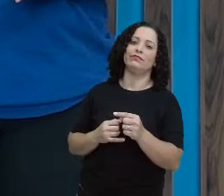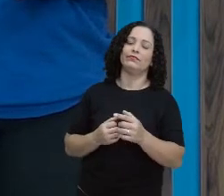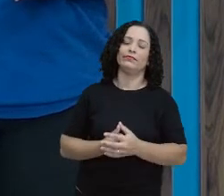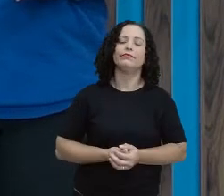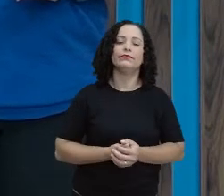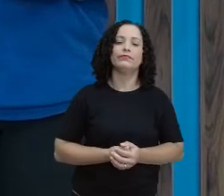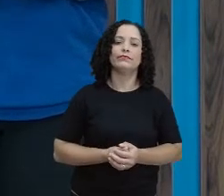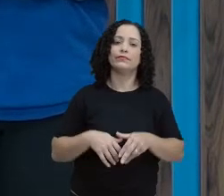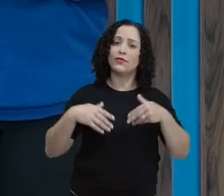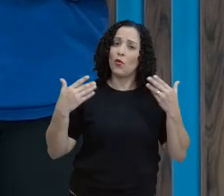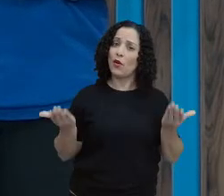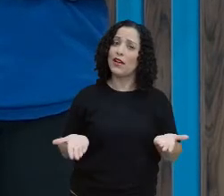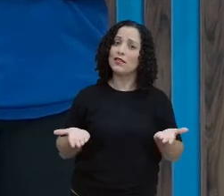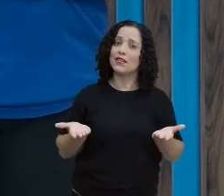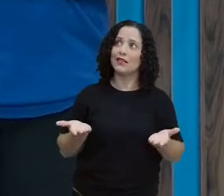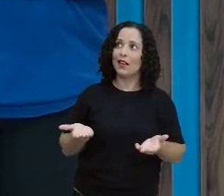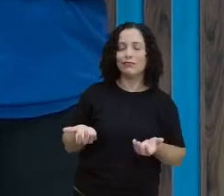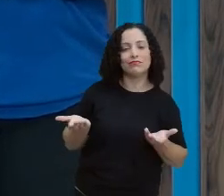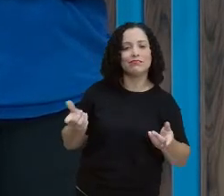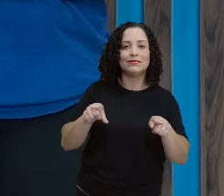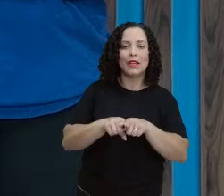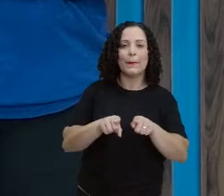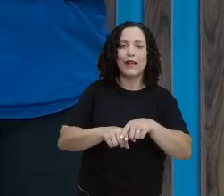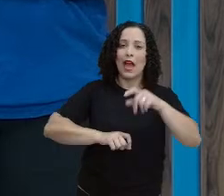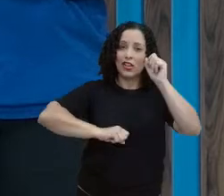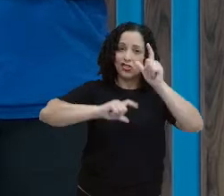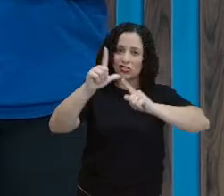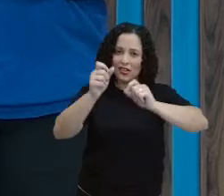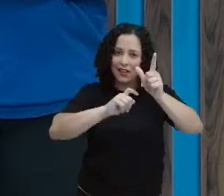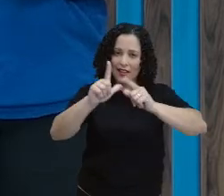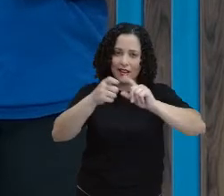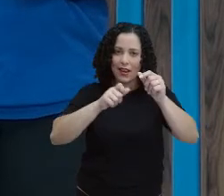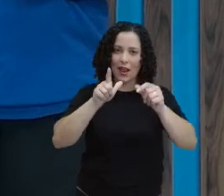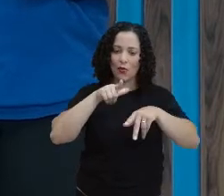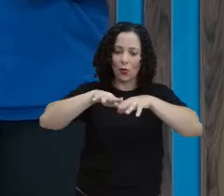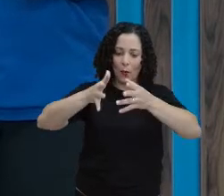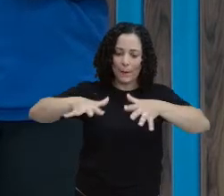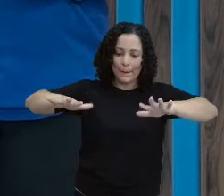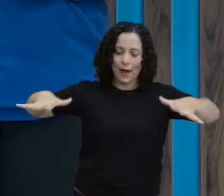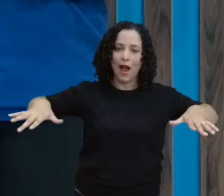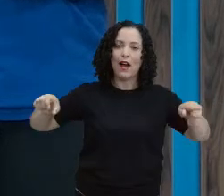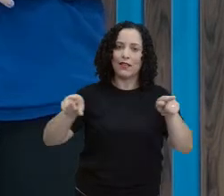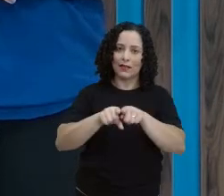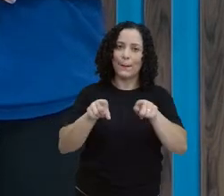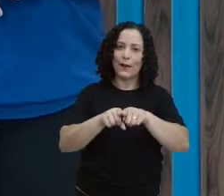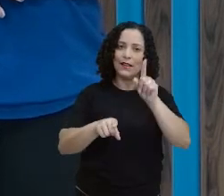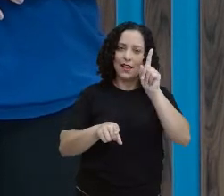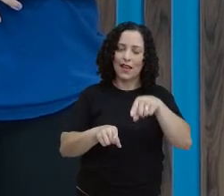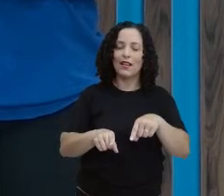Então, essa é a questão aí da estrela do mar, tá, Gabriel? As estrelas do mar, elas se reproduzem